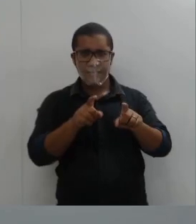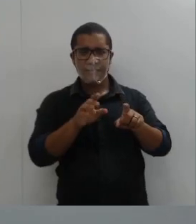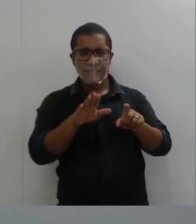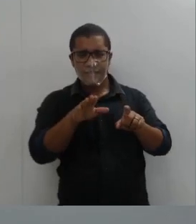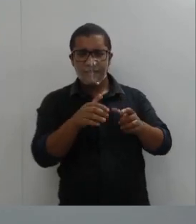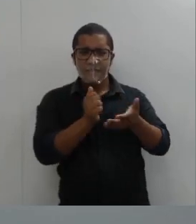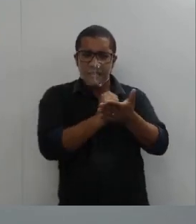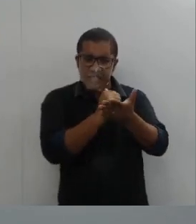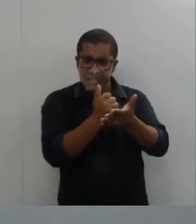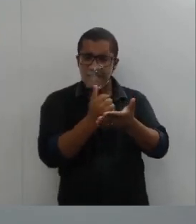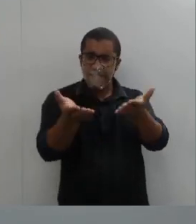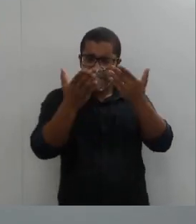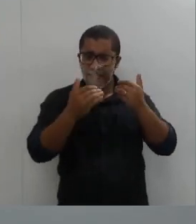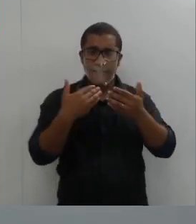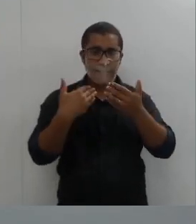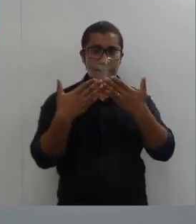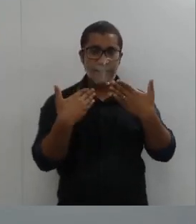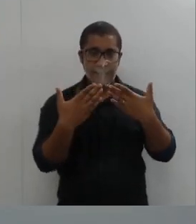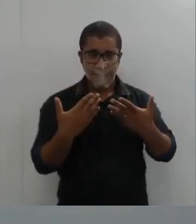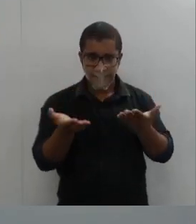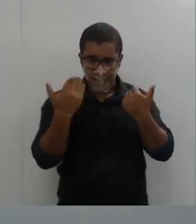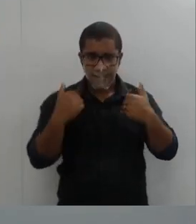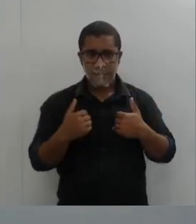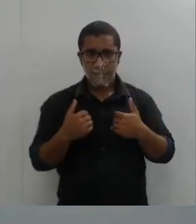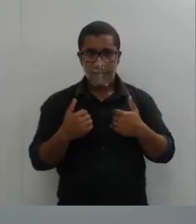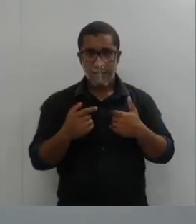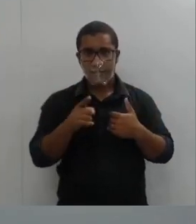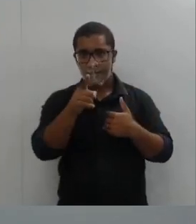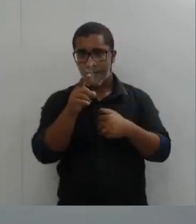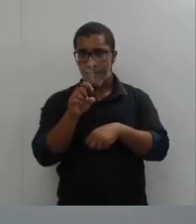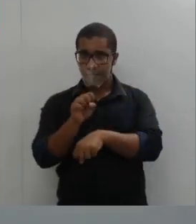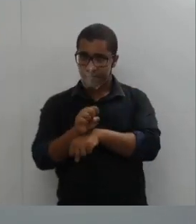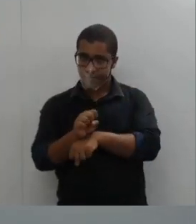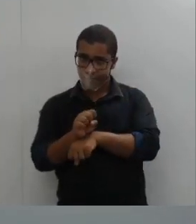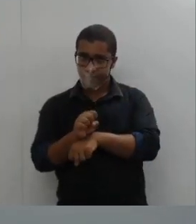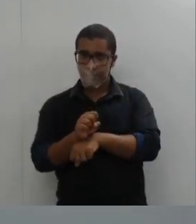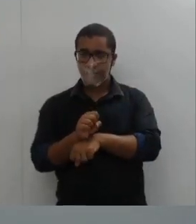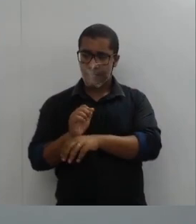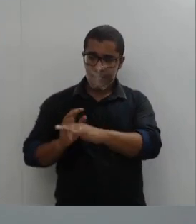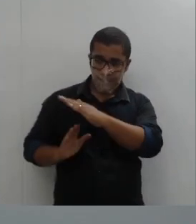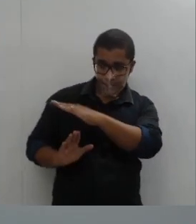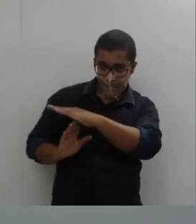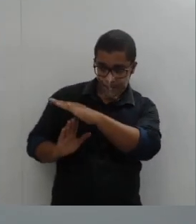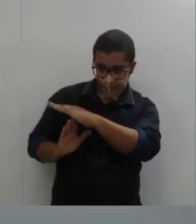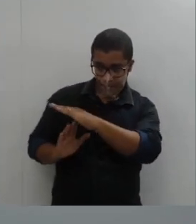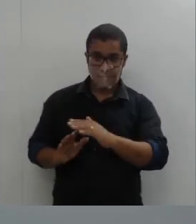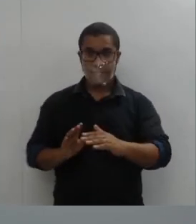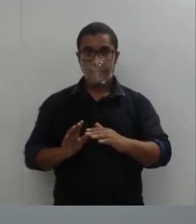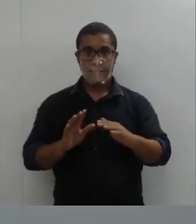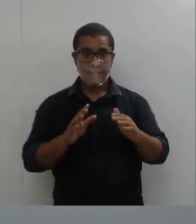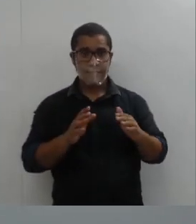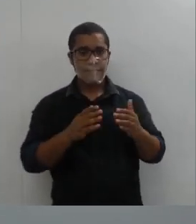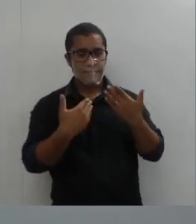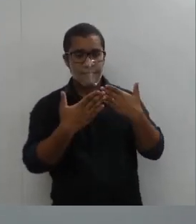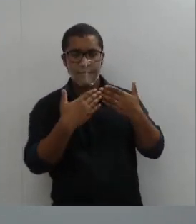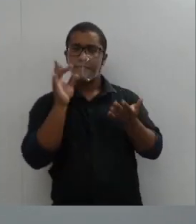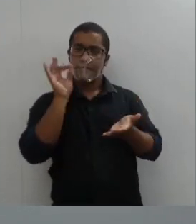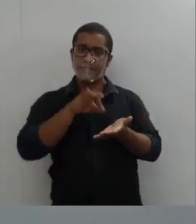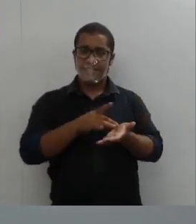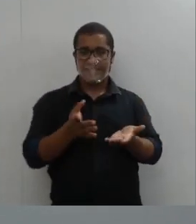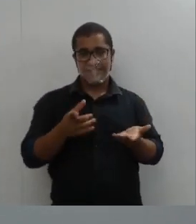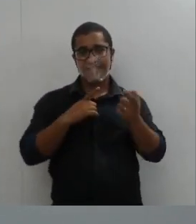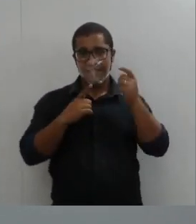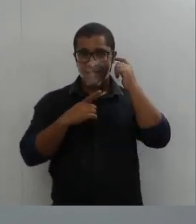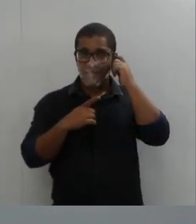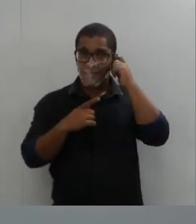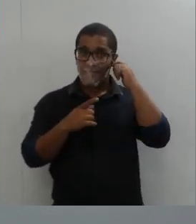desse videogame, vem para cá conversar, para um pouquinho e realmente vai fazer isso para você não ficar totalmente mergulhado no